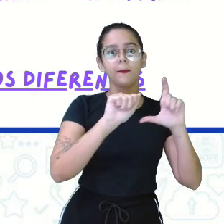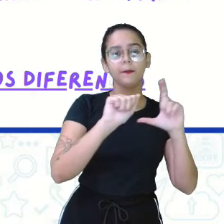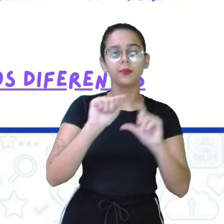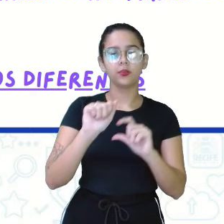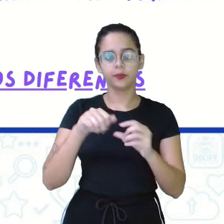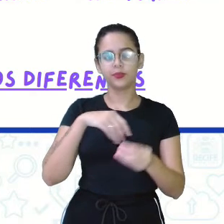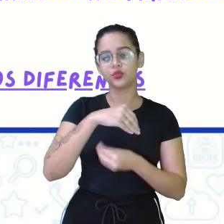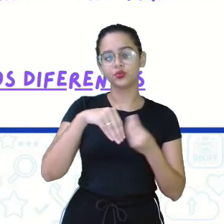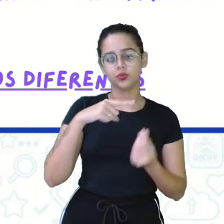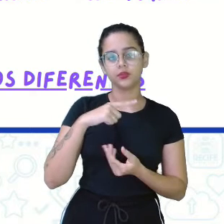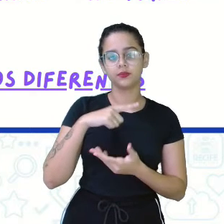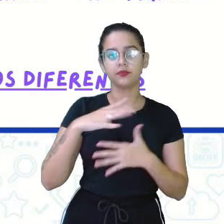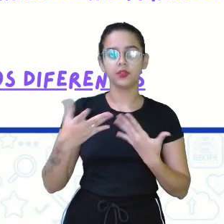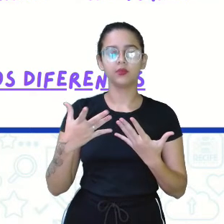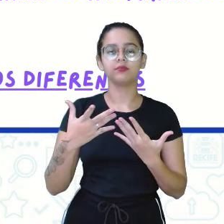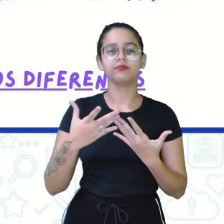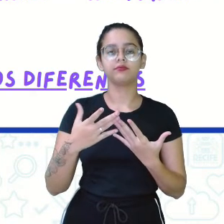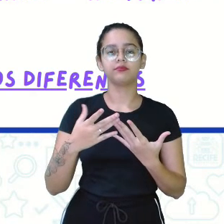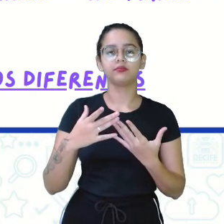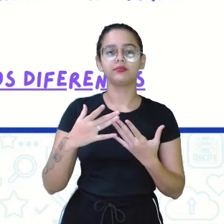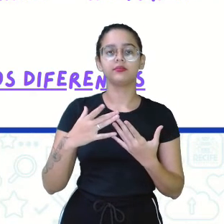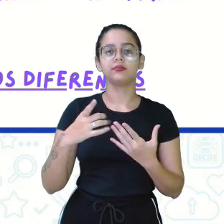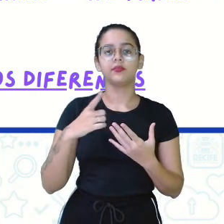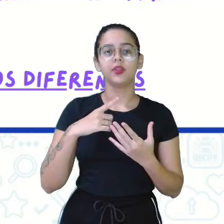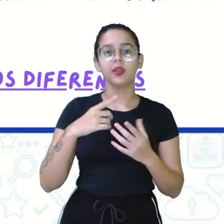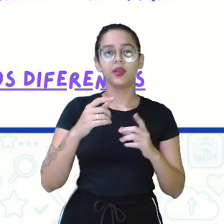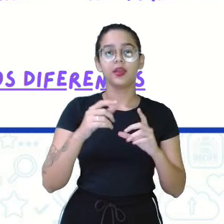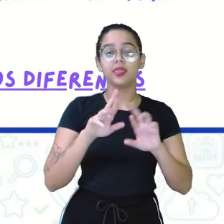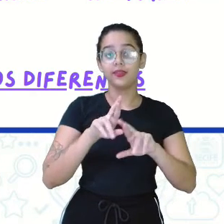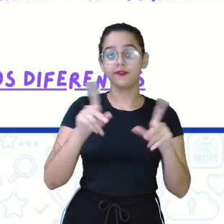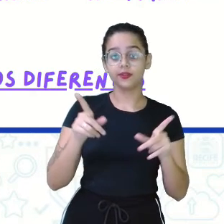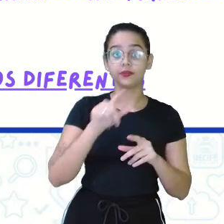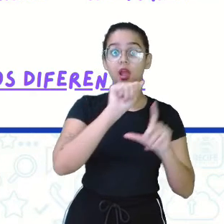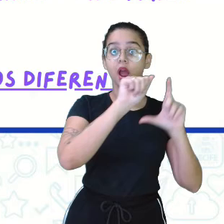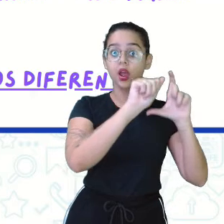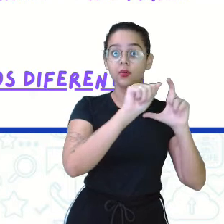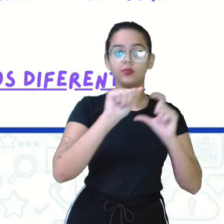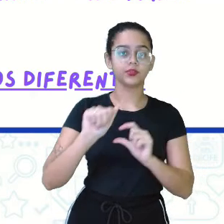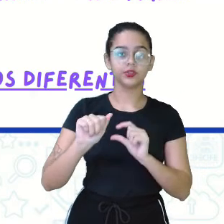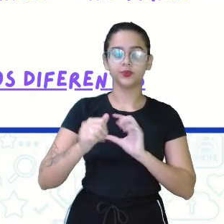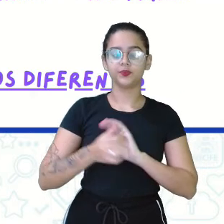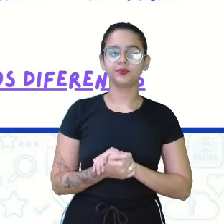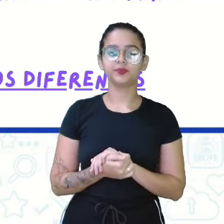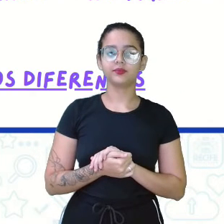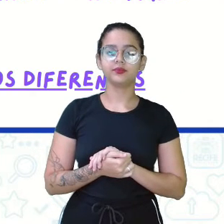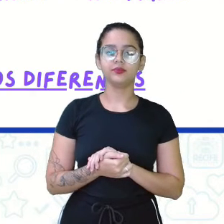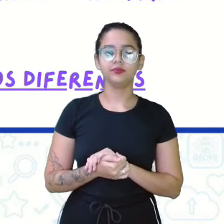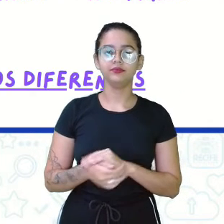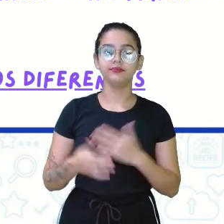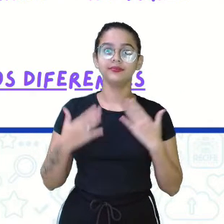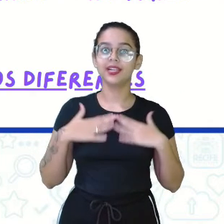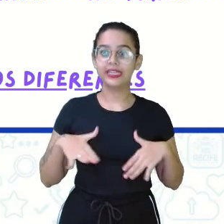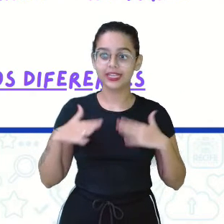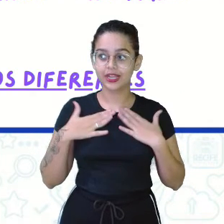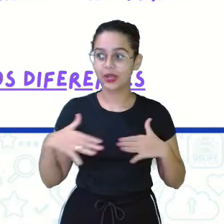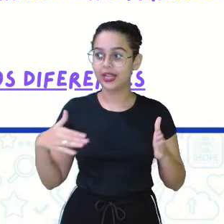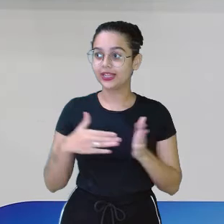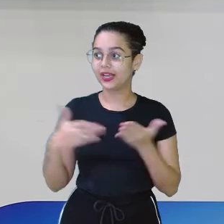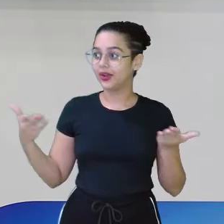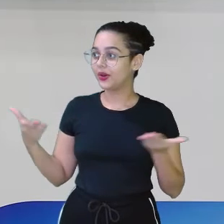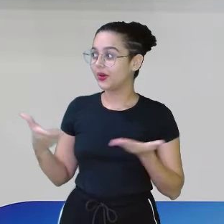certo? Então, organismos que têm um par de alelos diferentes. Um é azão, um é azinho. Tranquilo aí,